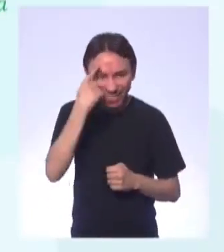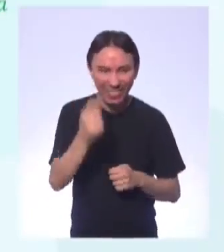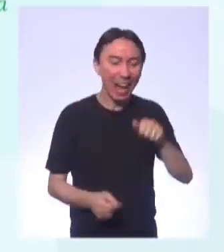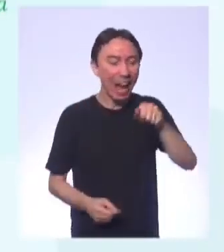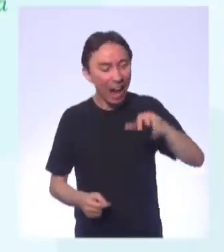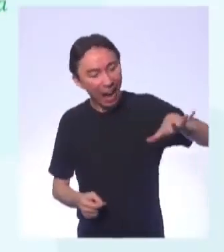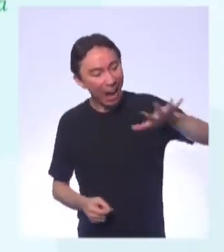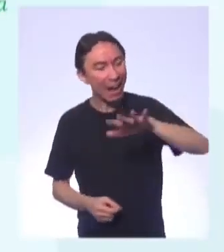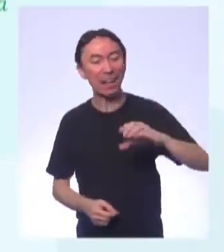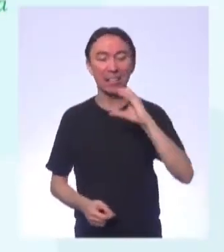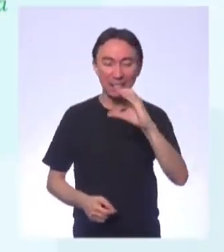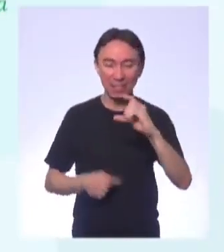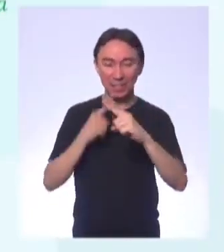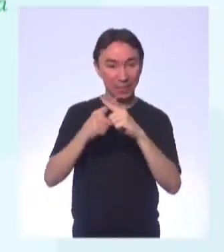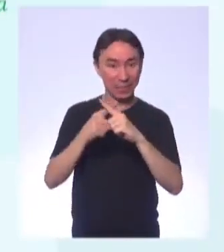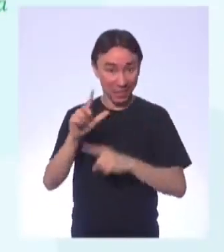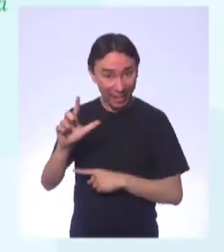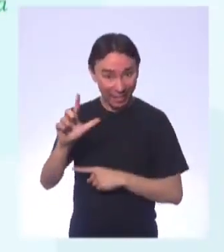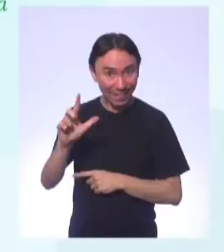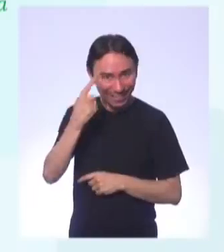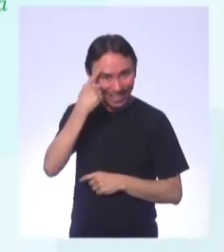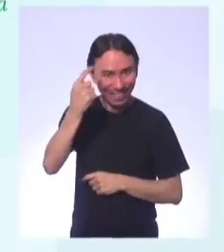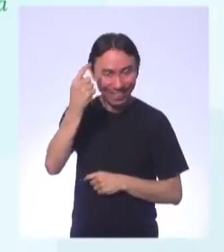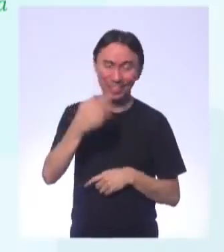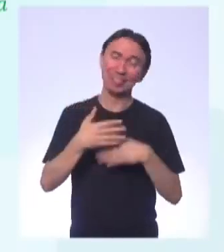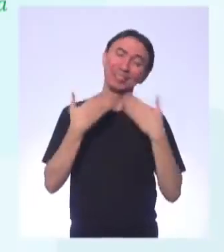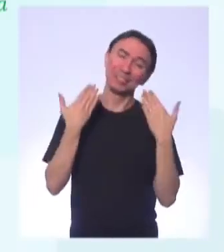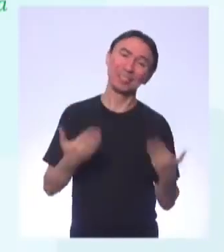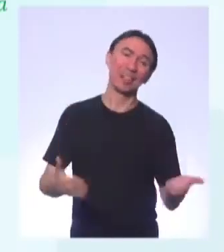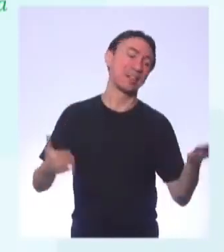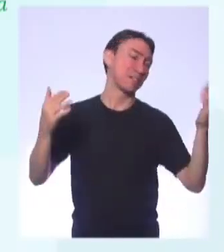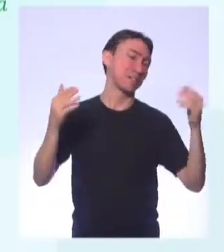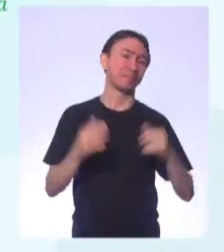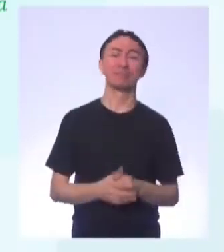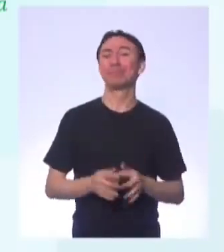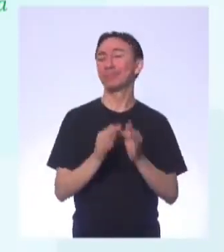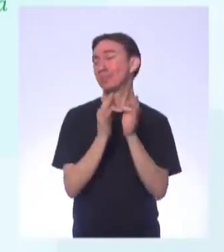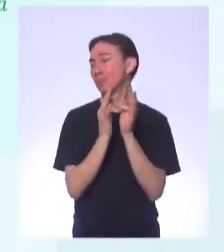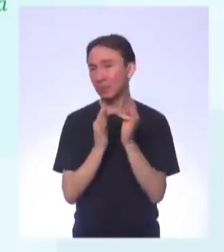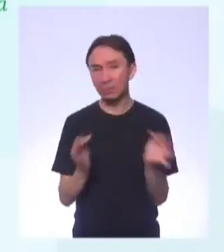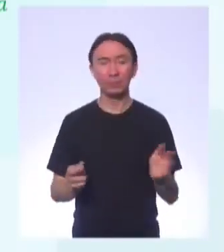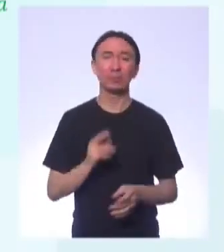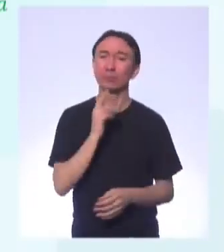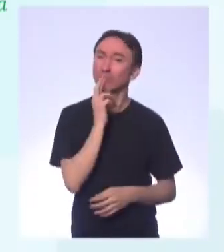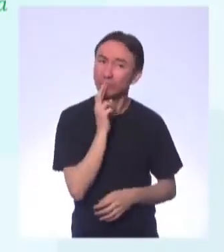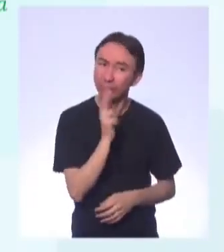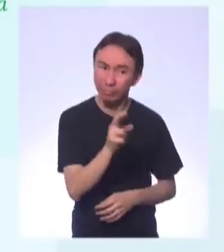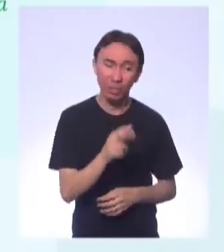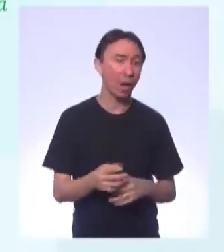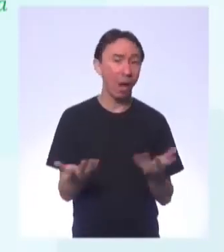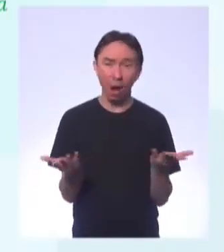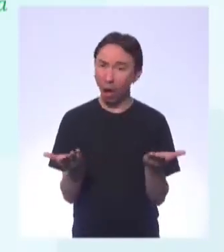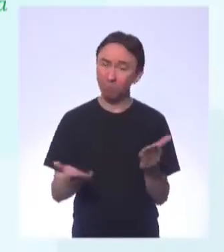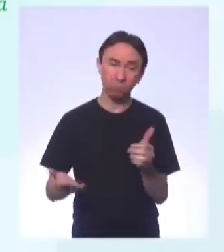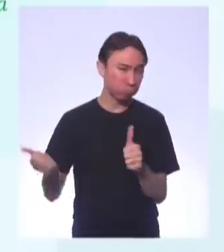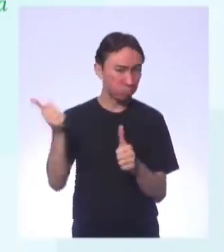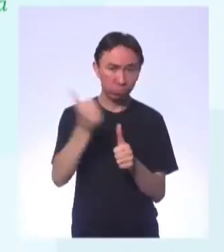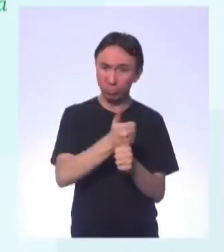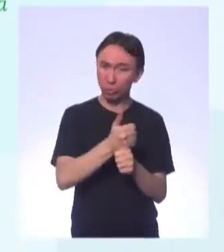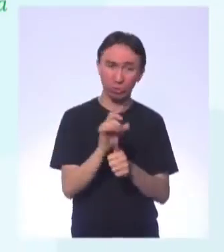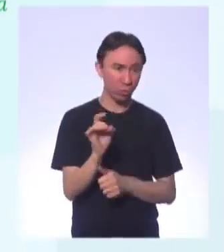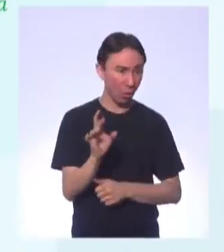comprimento pela largura então A é igual a ser vezes o ele sempre seu vou pegar vou substituir ao